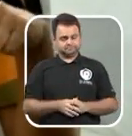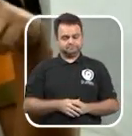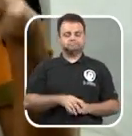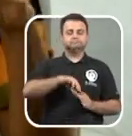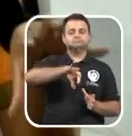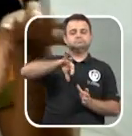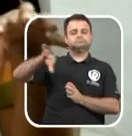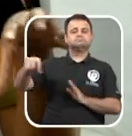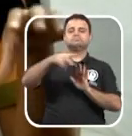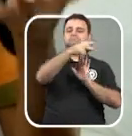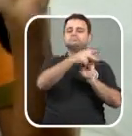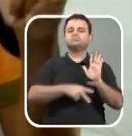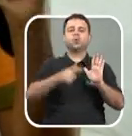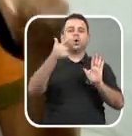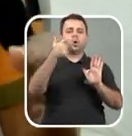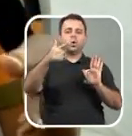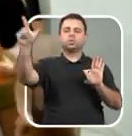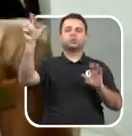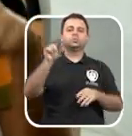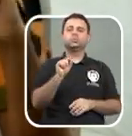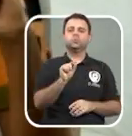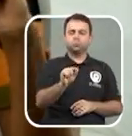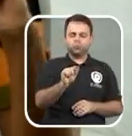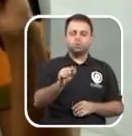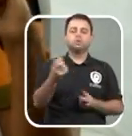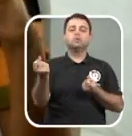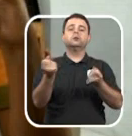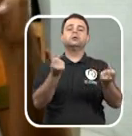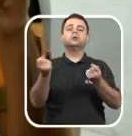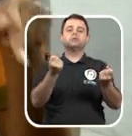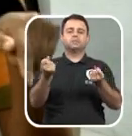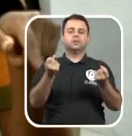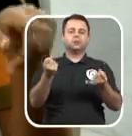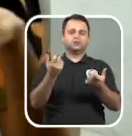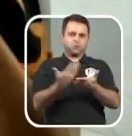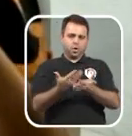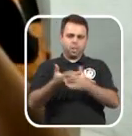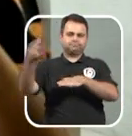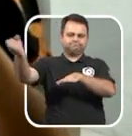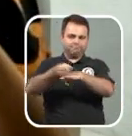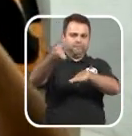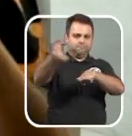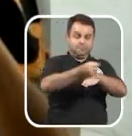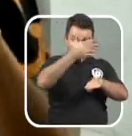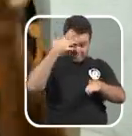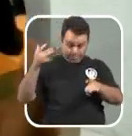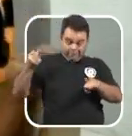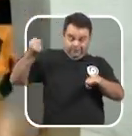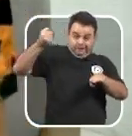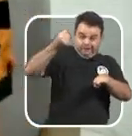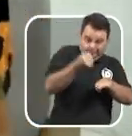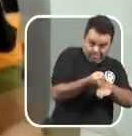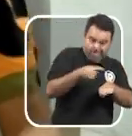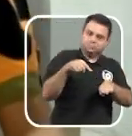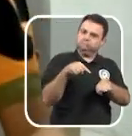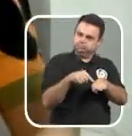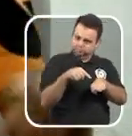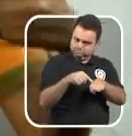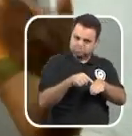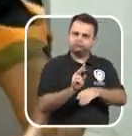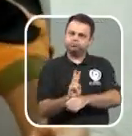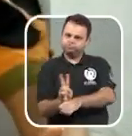que obriga a presença de monitores no transporte escolar e que essa exigência esteja, inclusive, nos contratos,